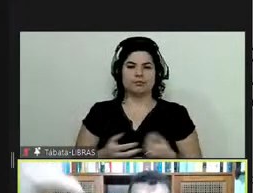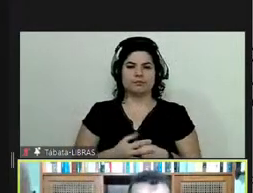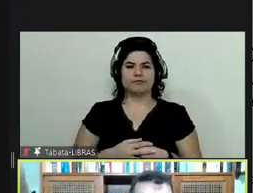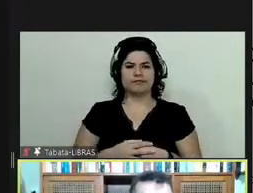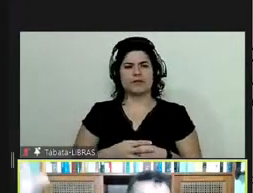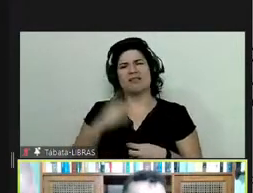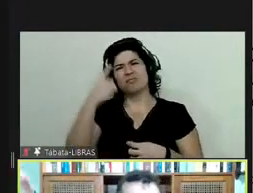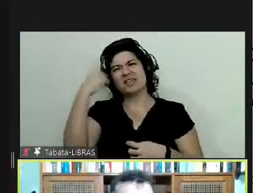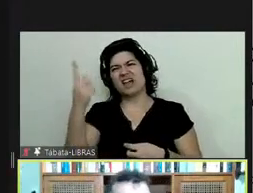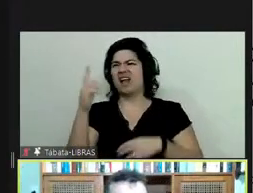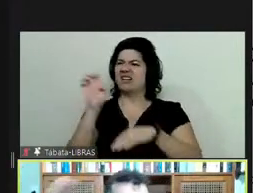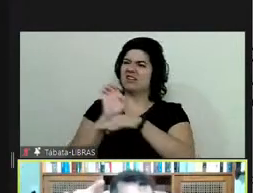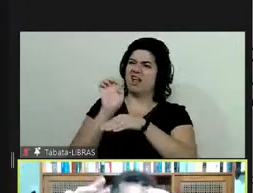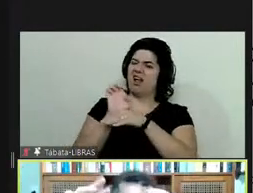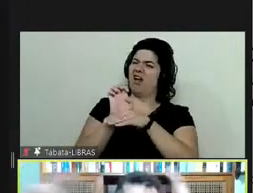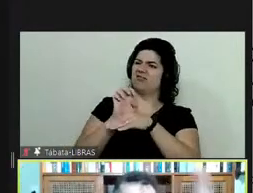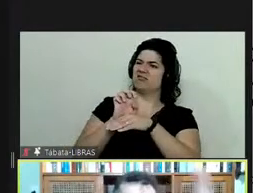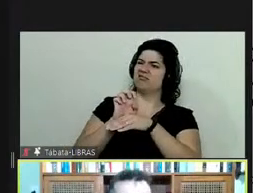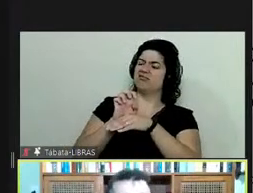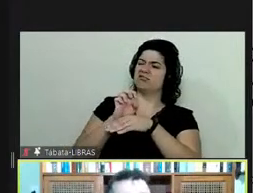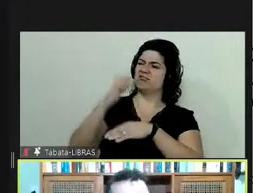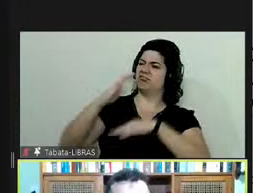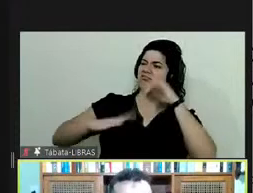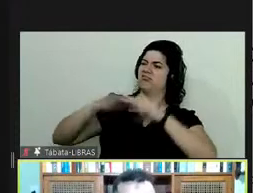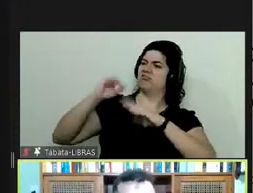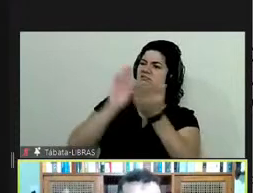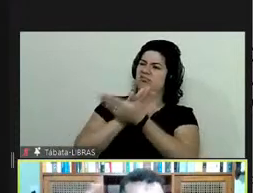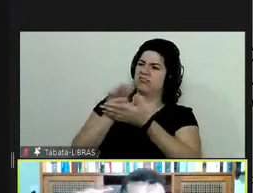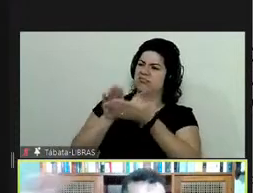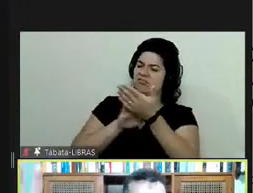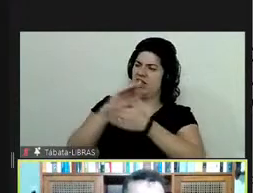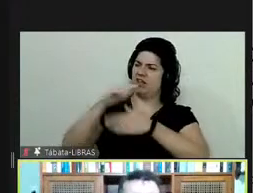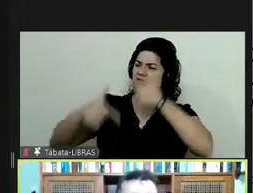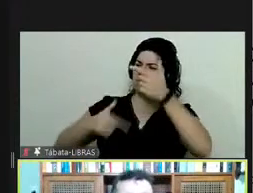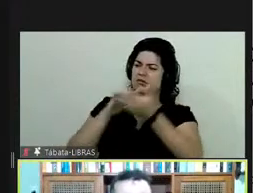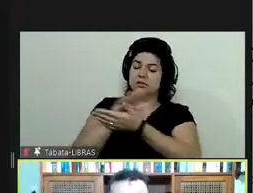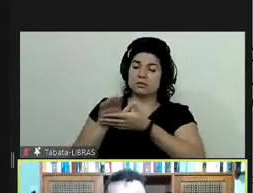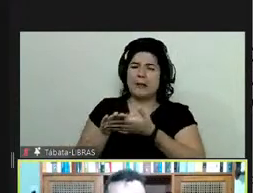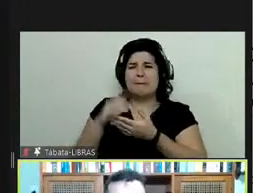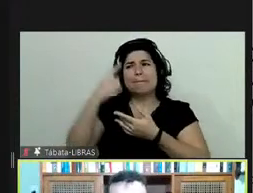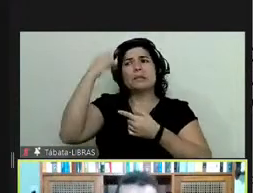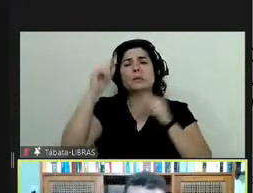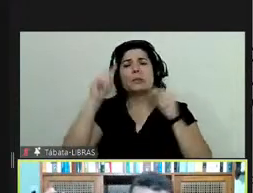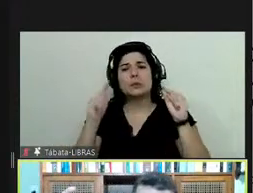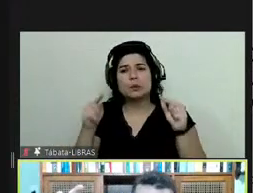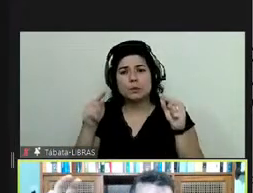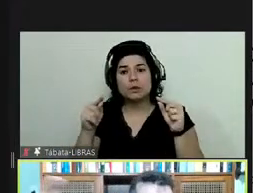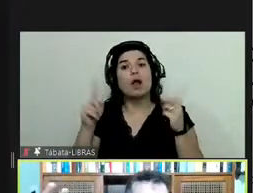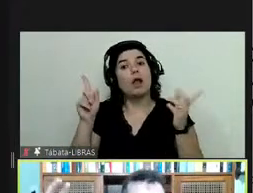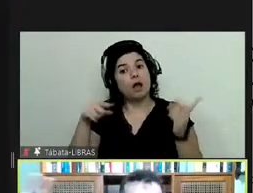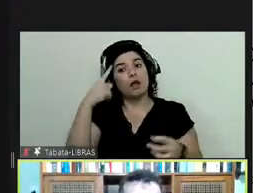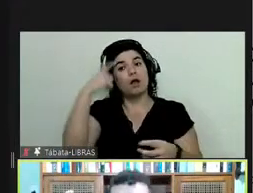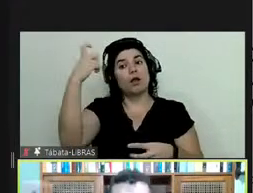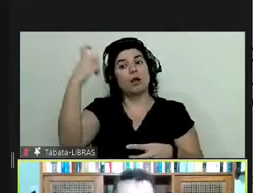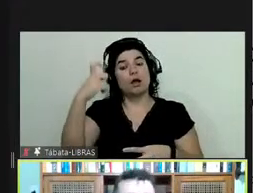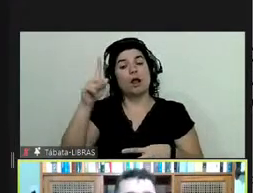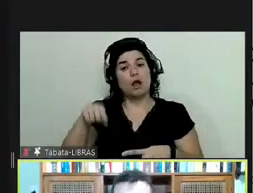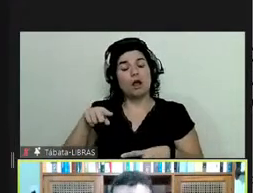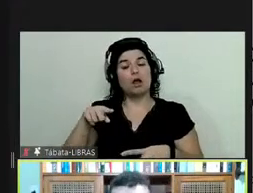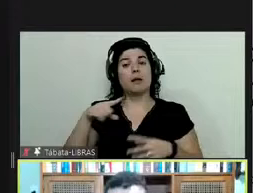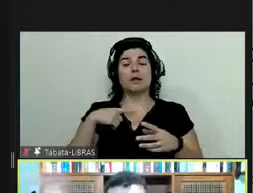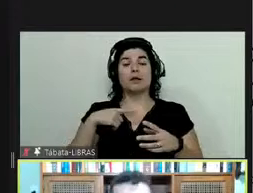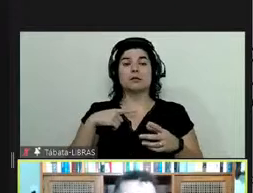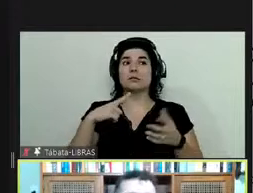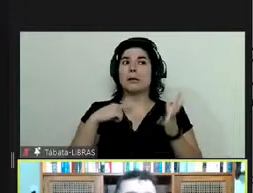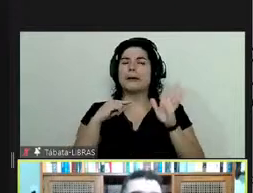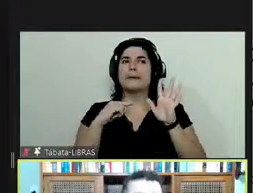o extrato não funciona é o que que nós estamos querendo dizer no final das contas é o que está por trás essa percepção é a ideia de que em alguma medida